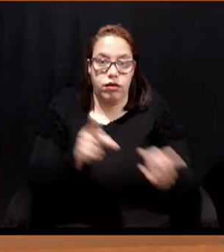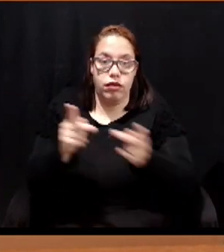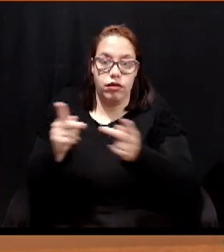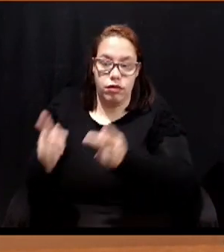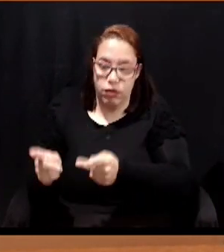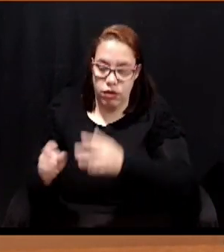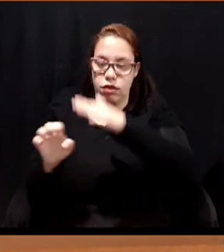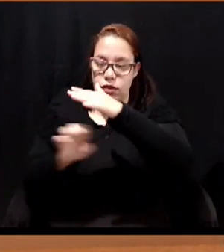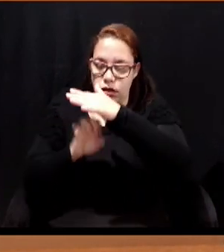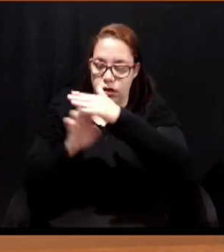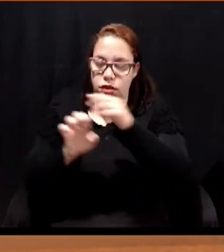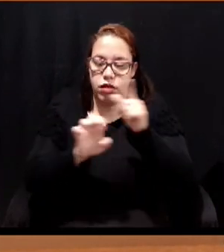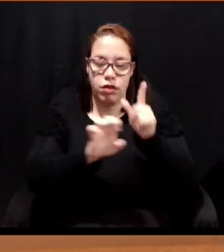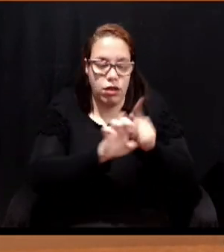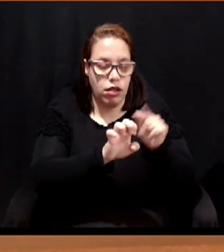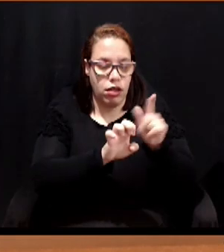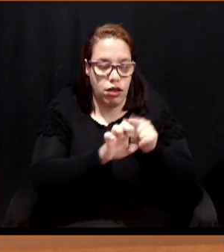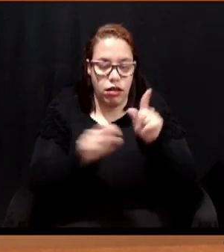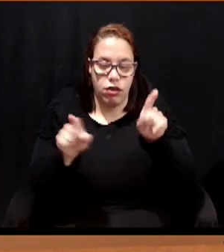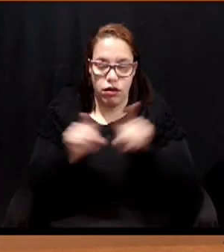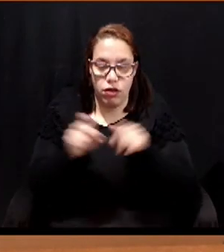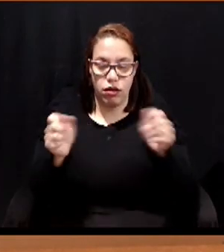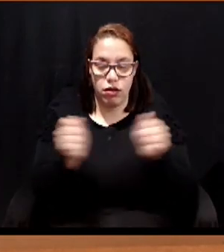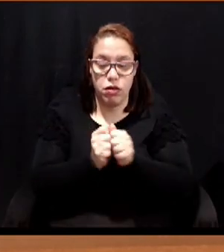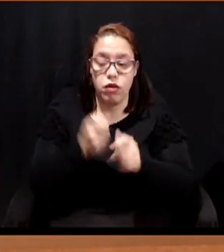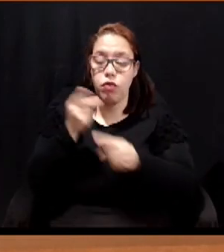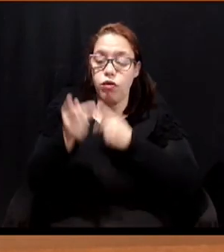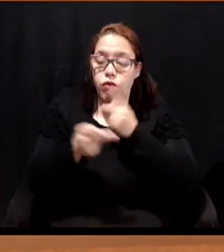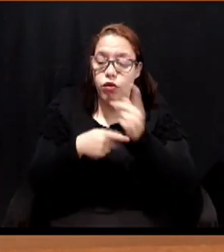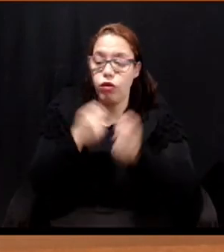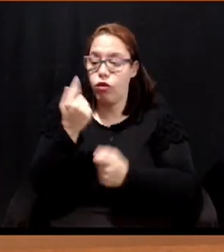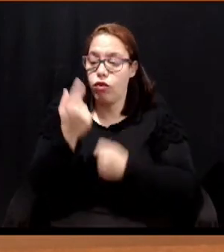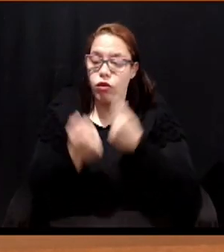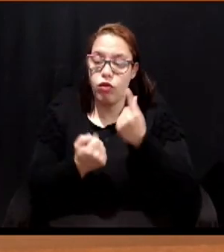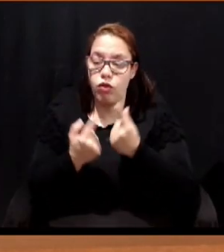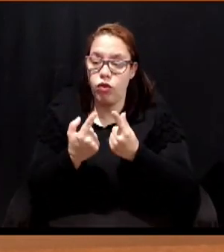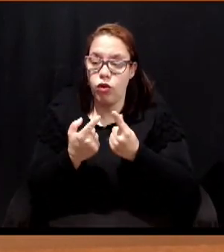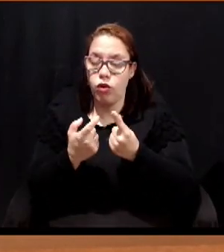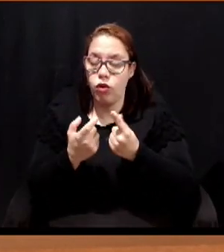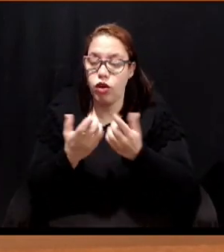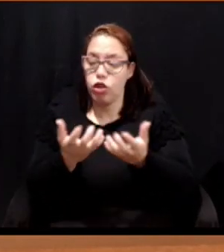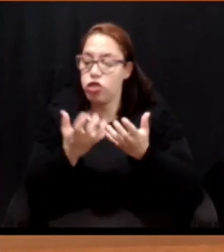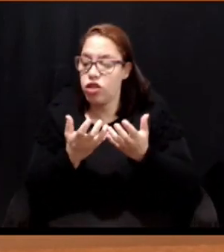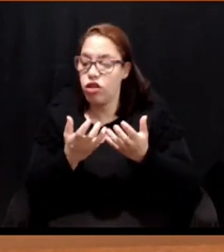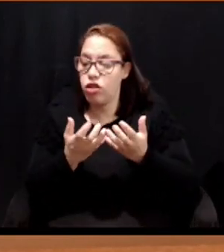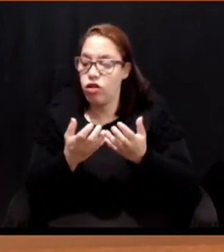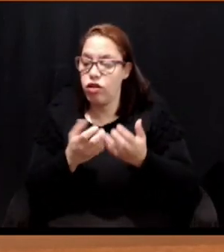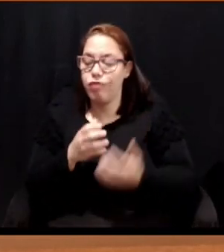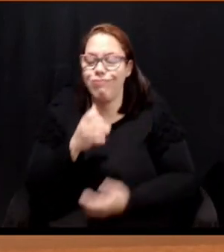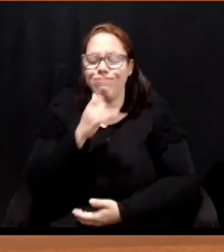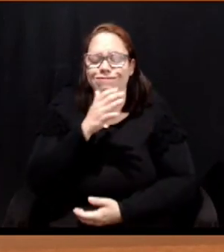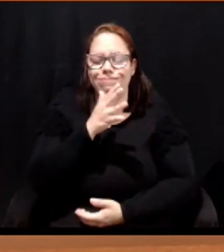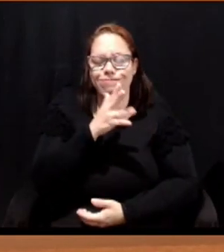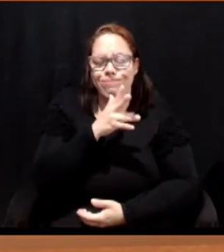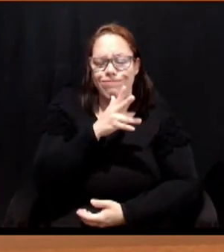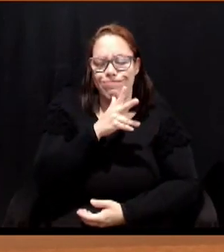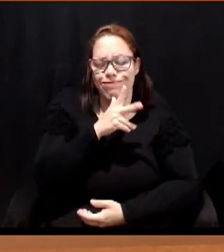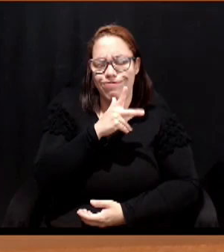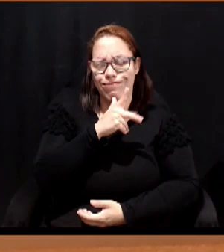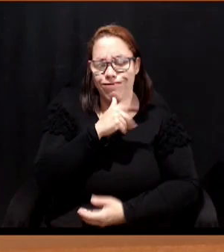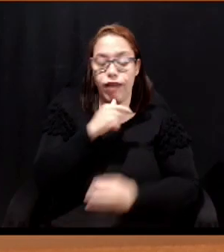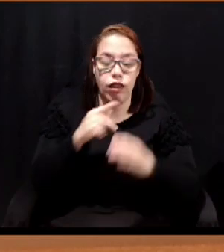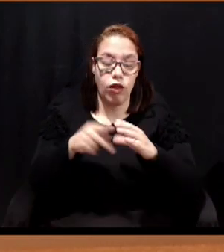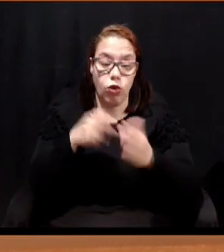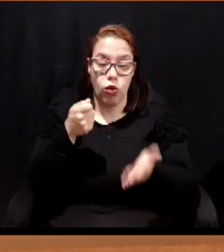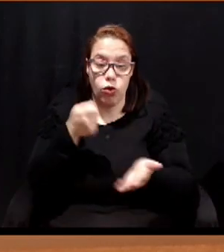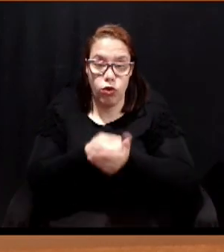e empreendedores para falar um pouquinho das nossas intenções. Confesso que demorou um pouquinho. A Câmara se consolidou